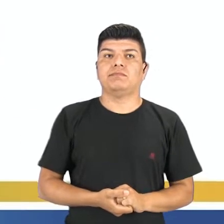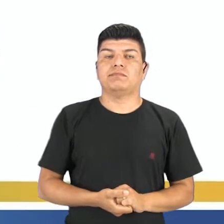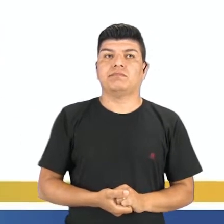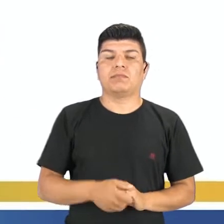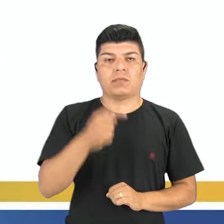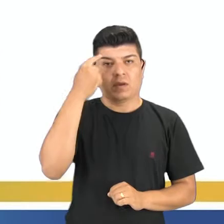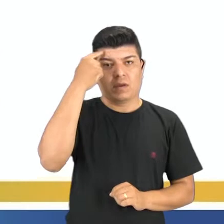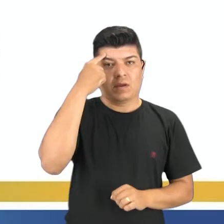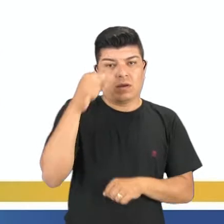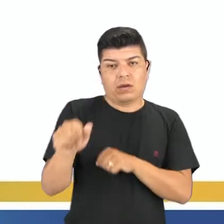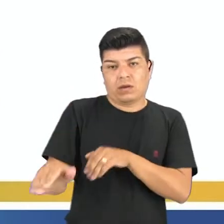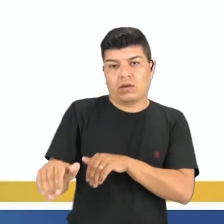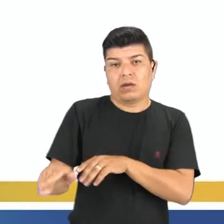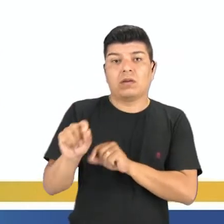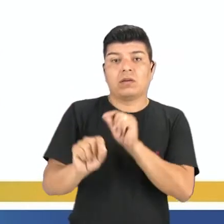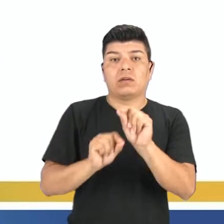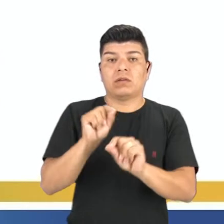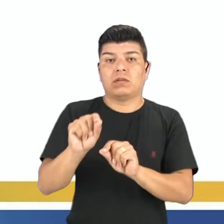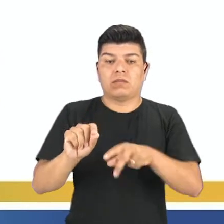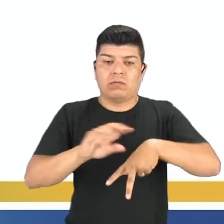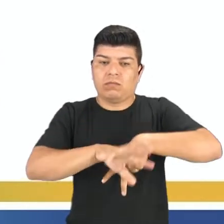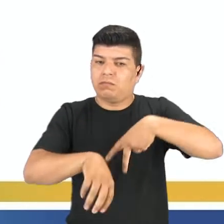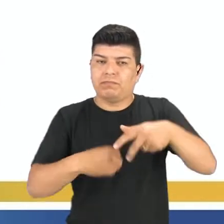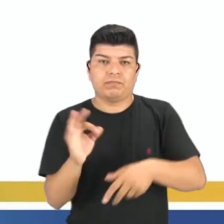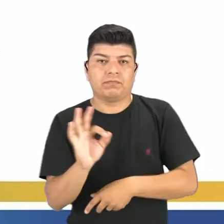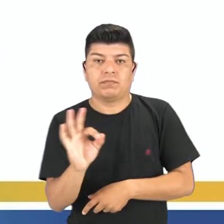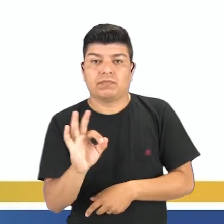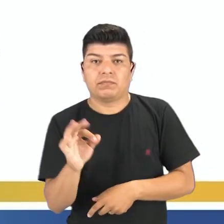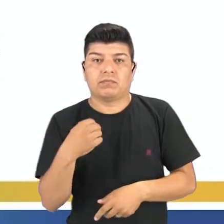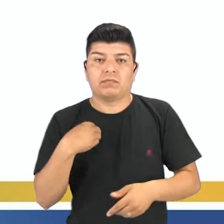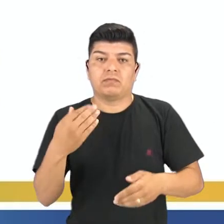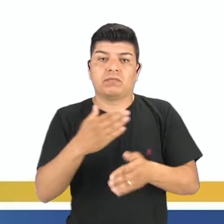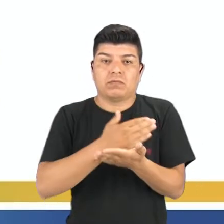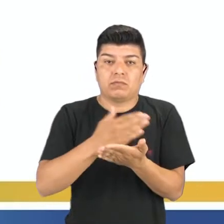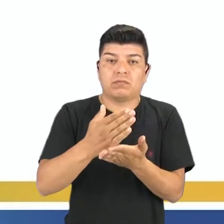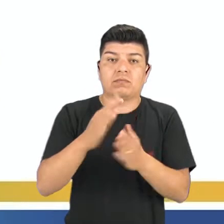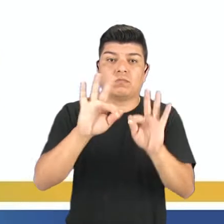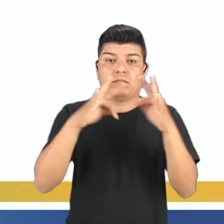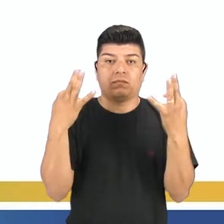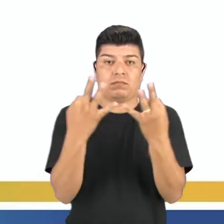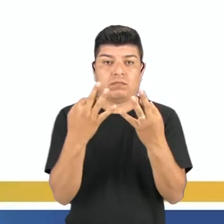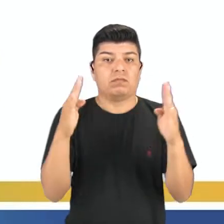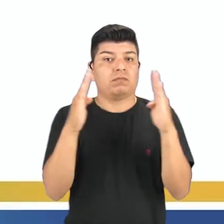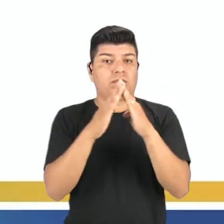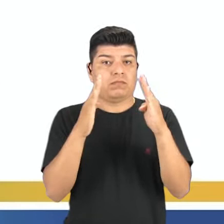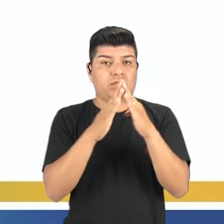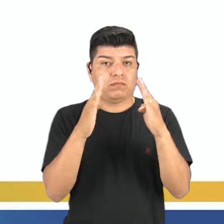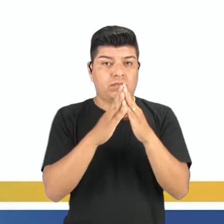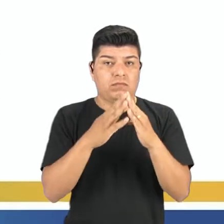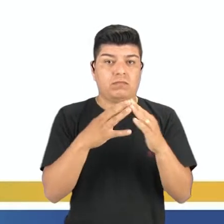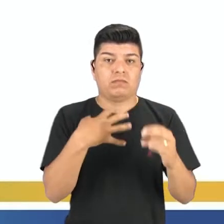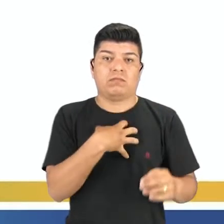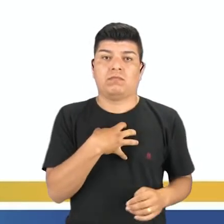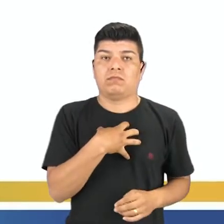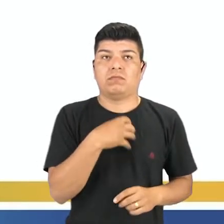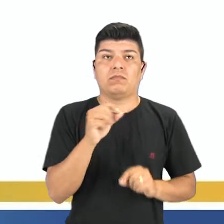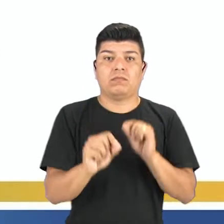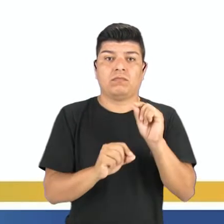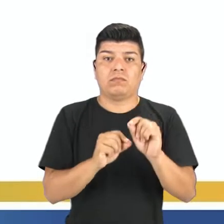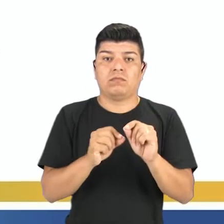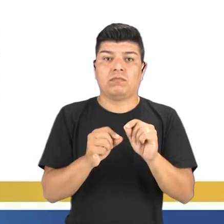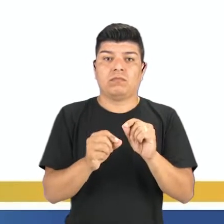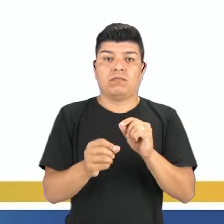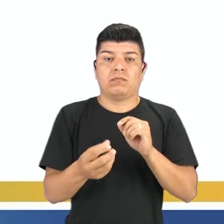Penso que a educação para a não corrupção deve começar dentro da casa, na família, nos mais singelos gestos, passar de